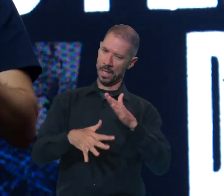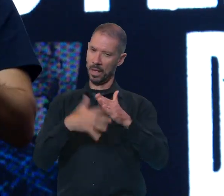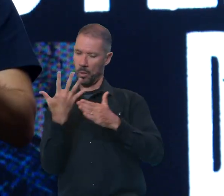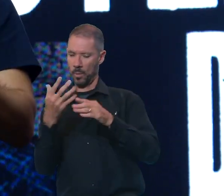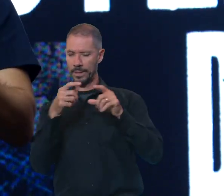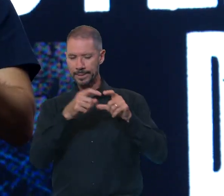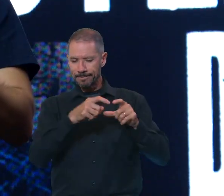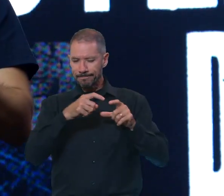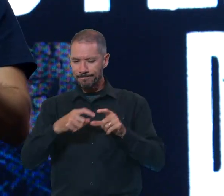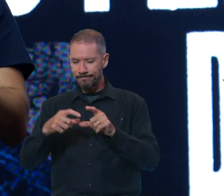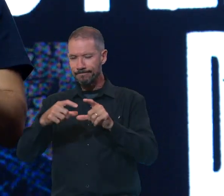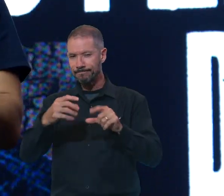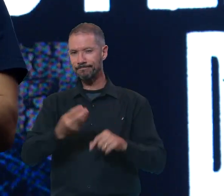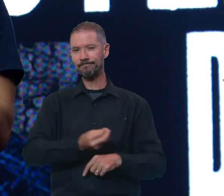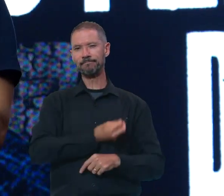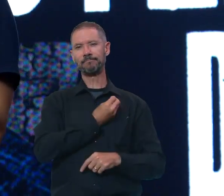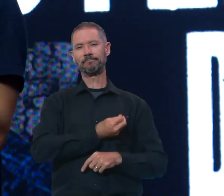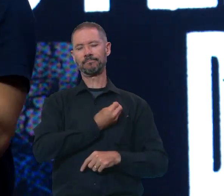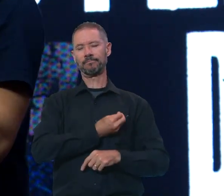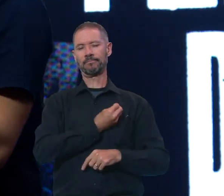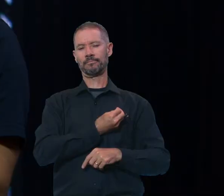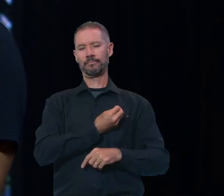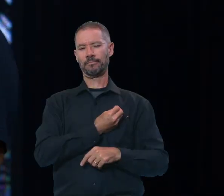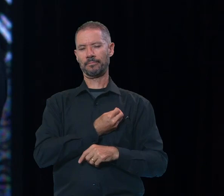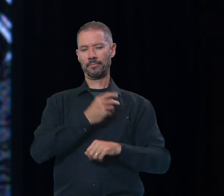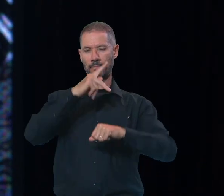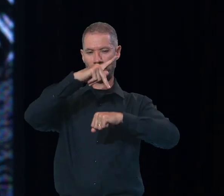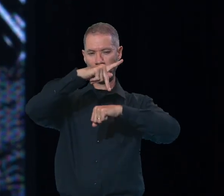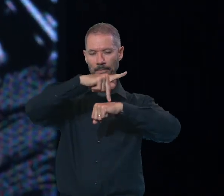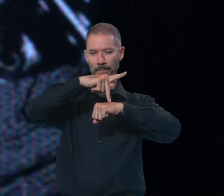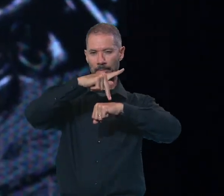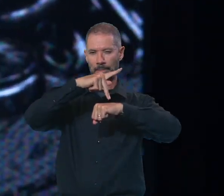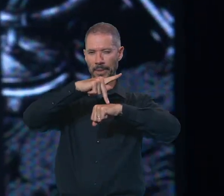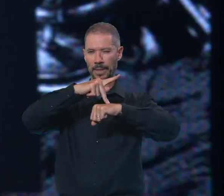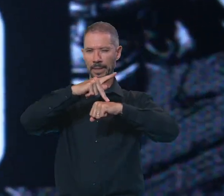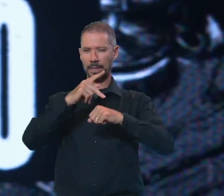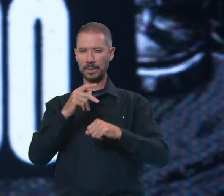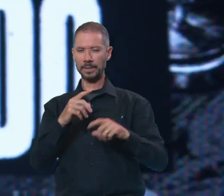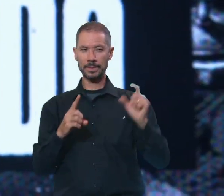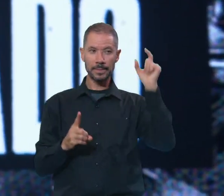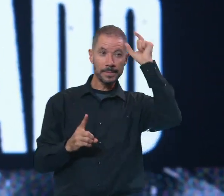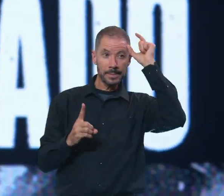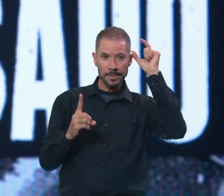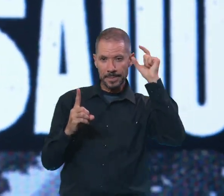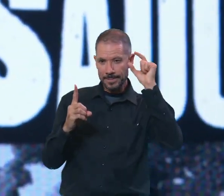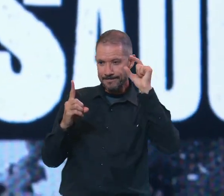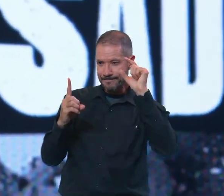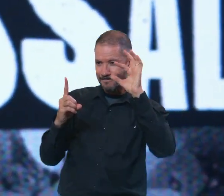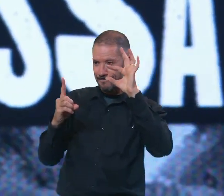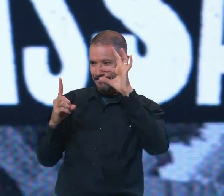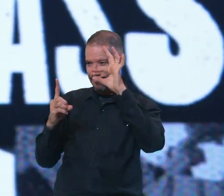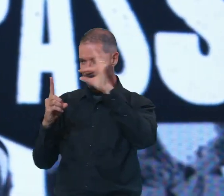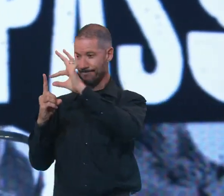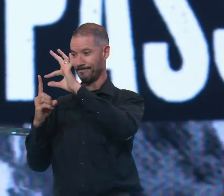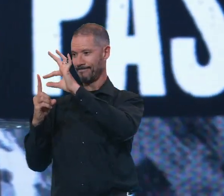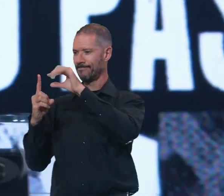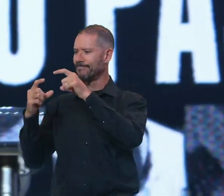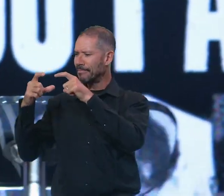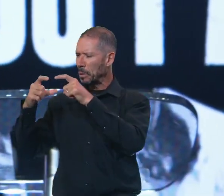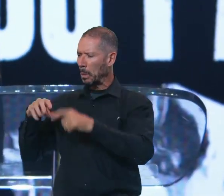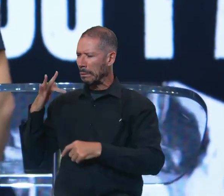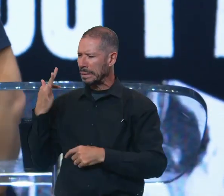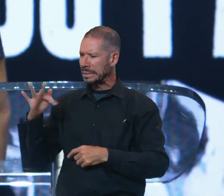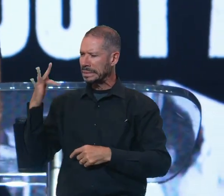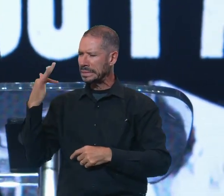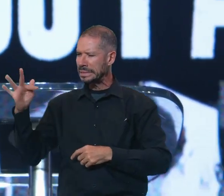áreas na tua vida que as pedras dos cimeis por aí, ou do inimigo, têm chegado e batido naquele lugar que mais dói,